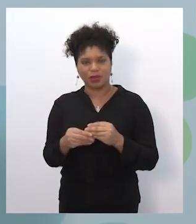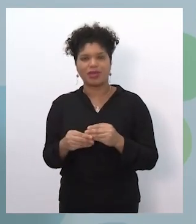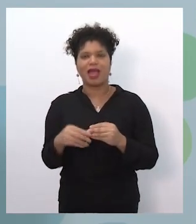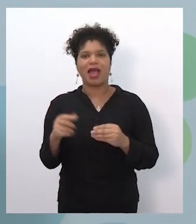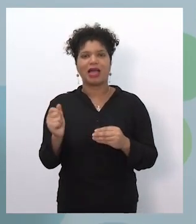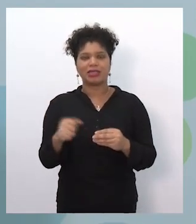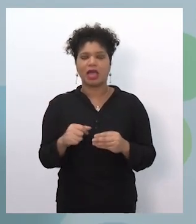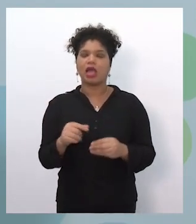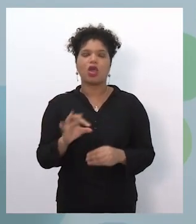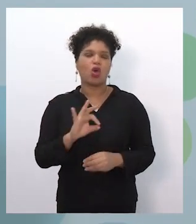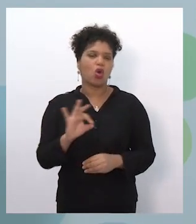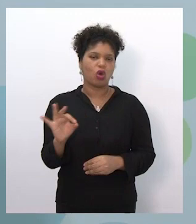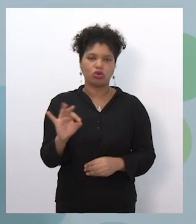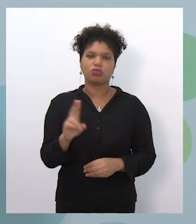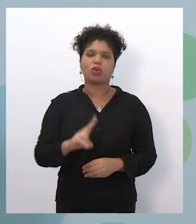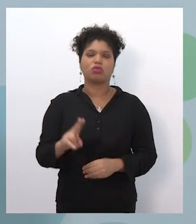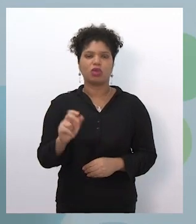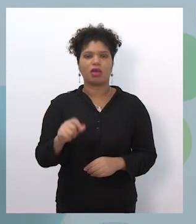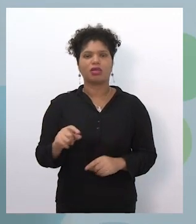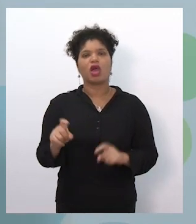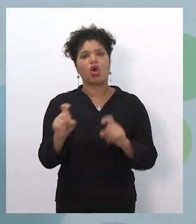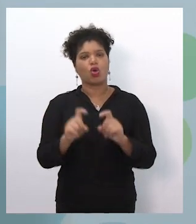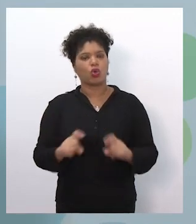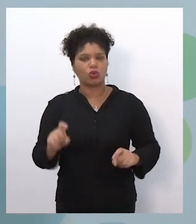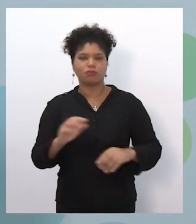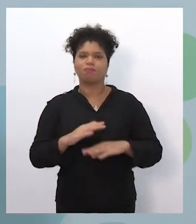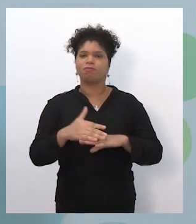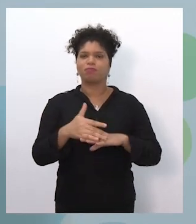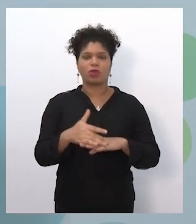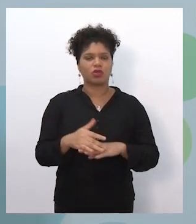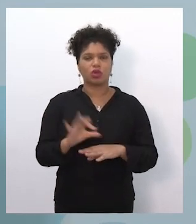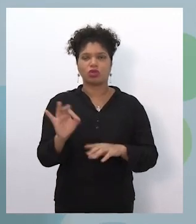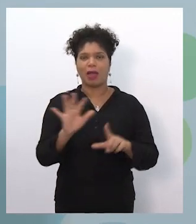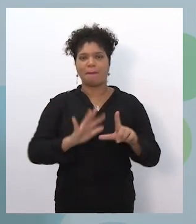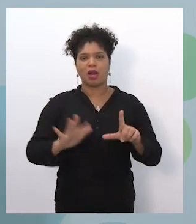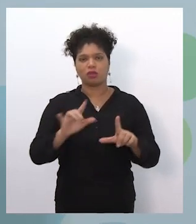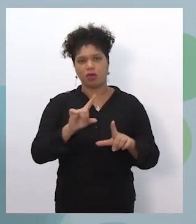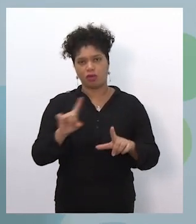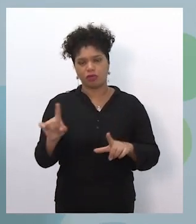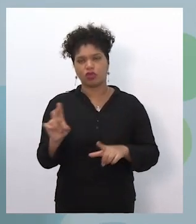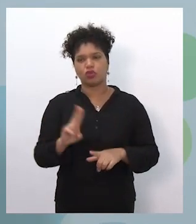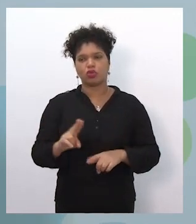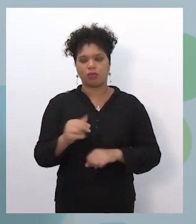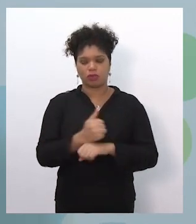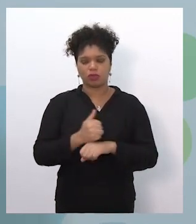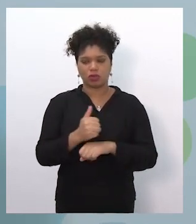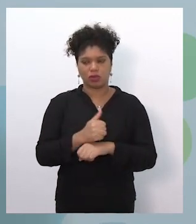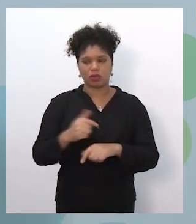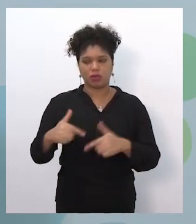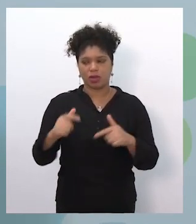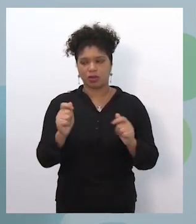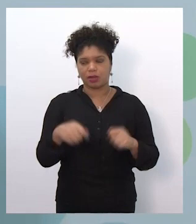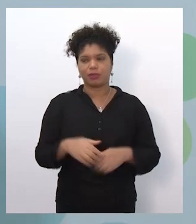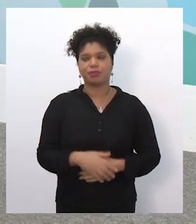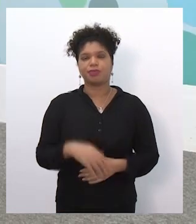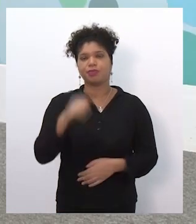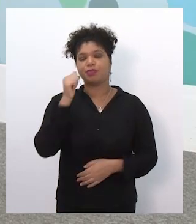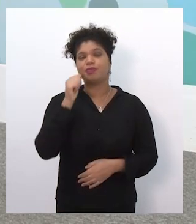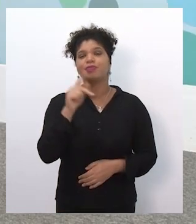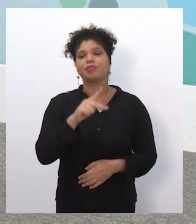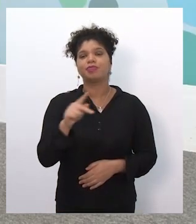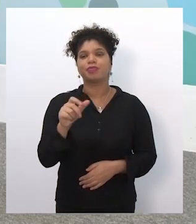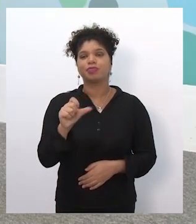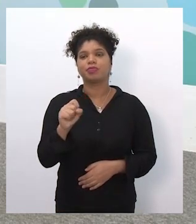essa junção e traz a melhor plataforma para vocês poderem trabalhar, tá? Ô Felipe, a Sônia Maria pergunta,